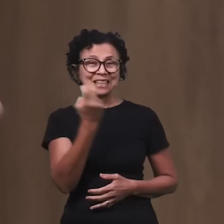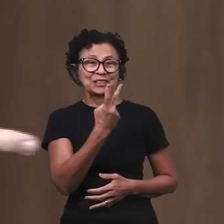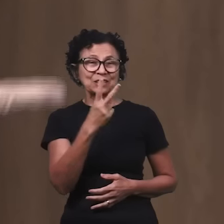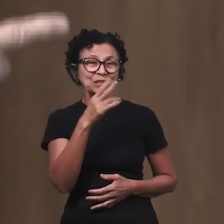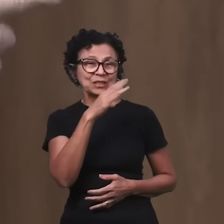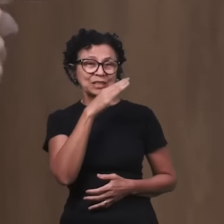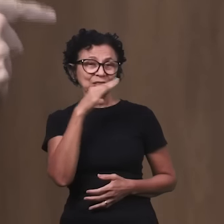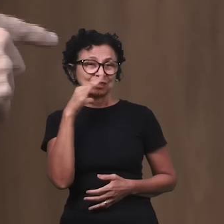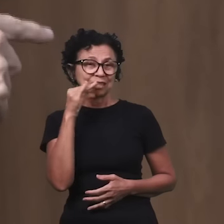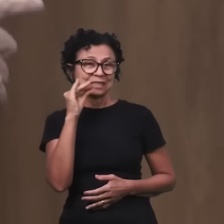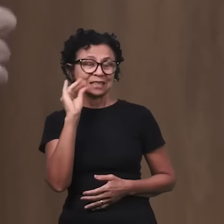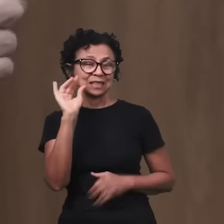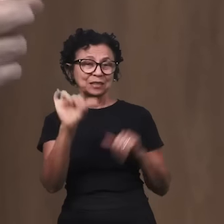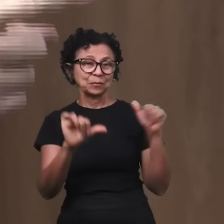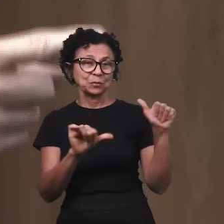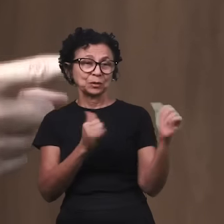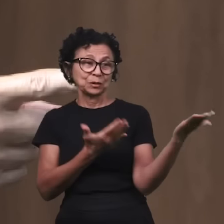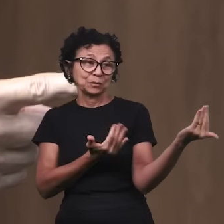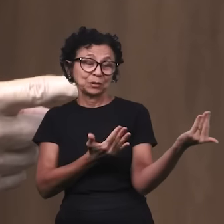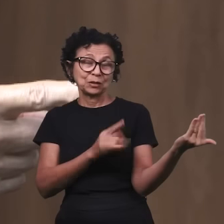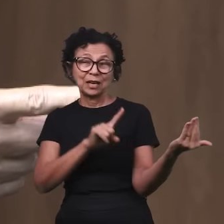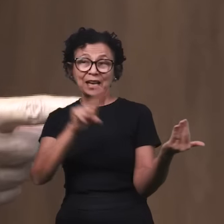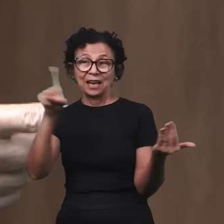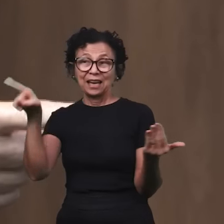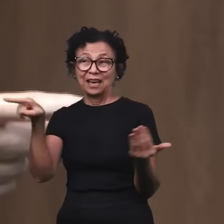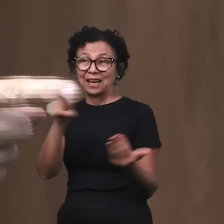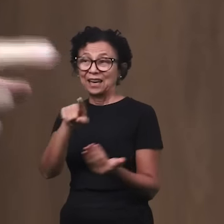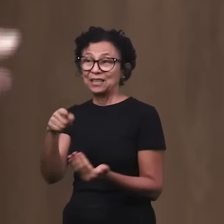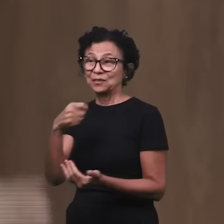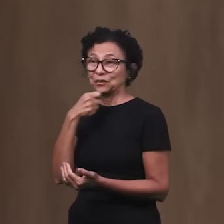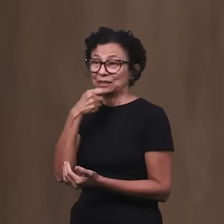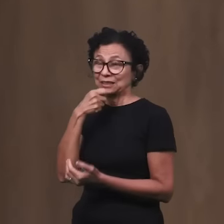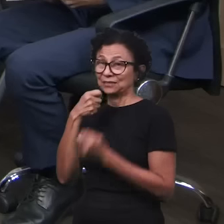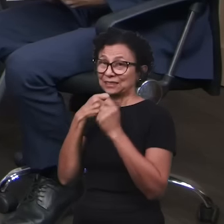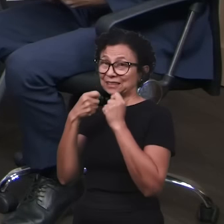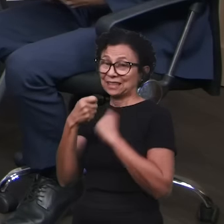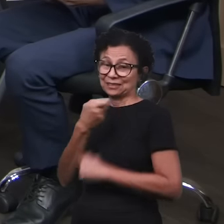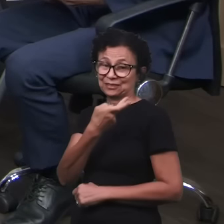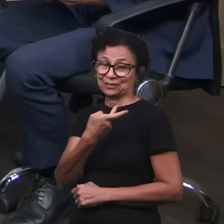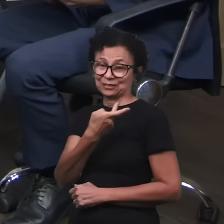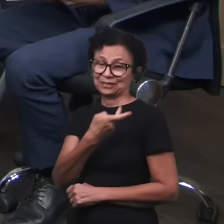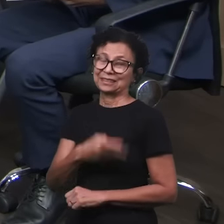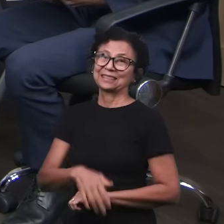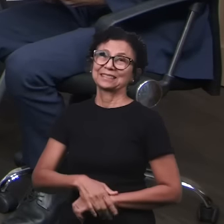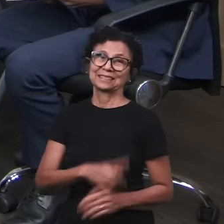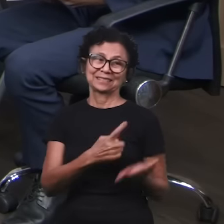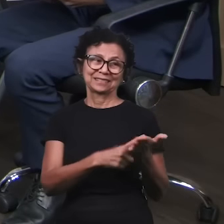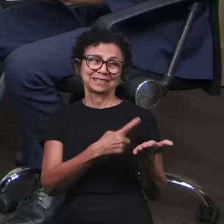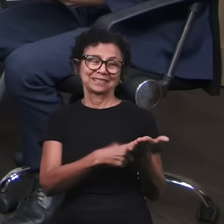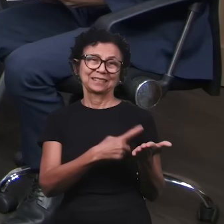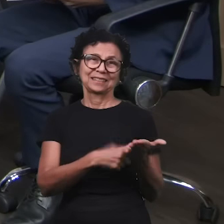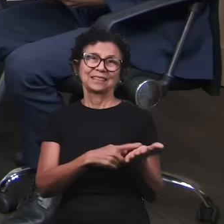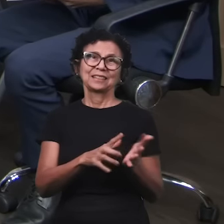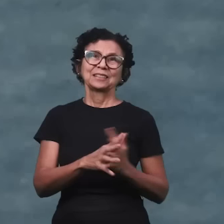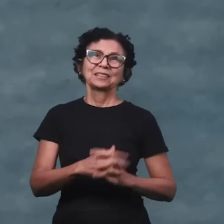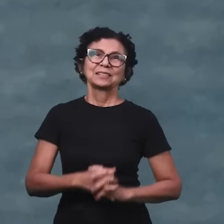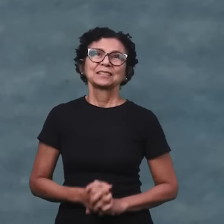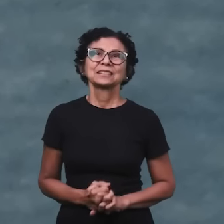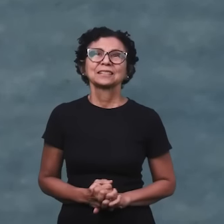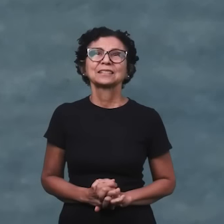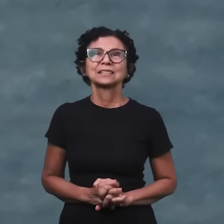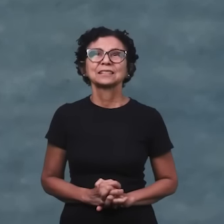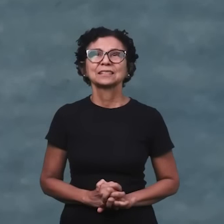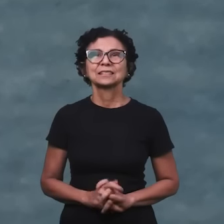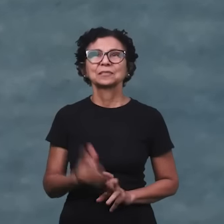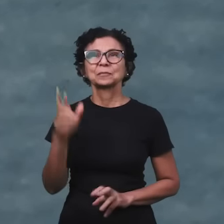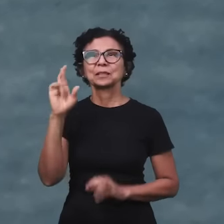juventude, eles vão estar aqui e vamos entrevistar lá. Combinado. Tá marcado, Paulo. Daniel